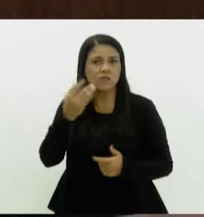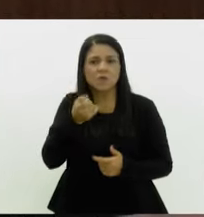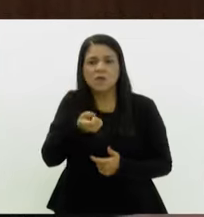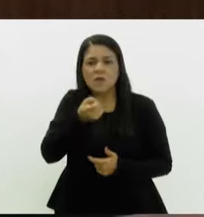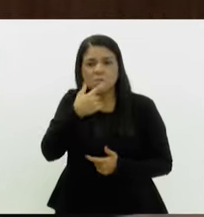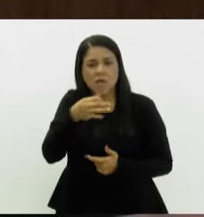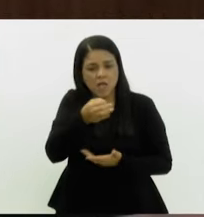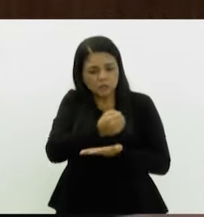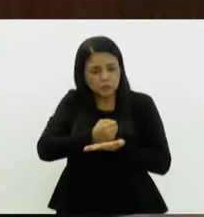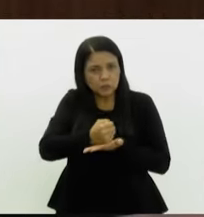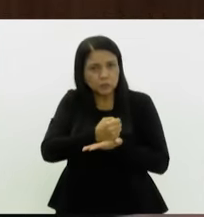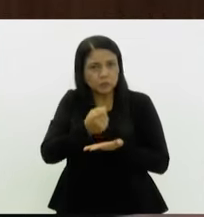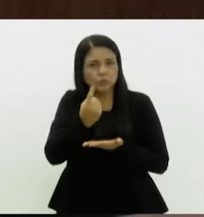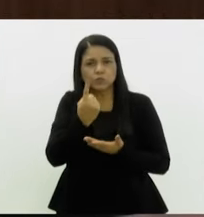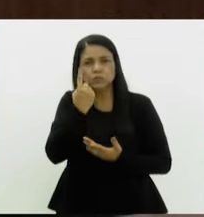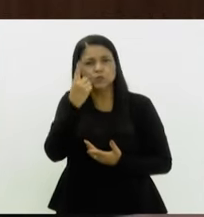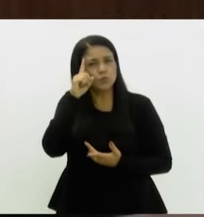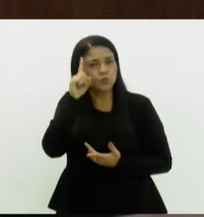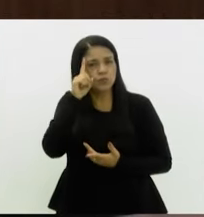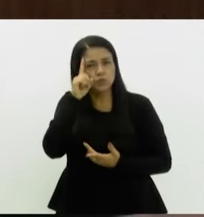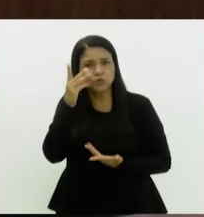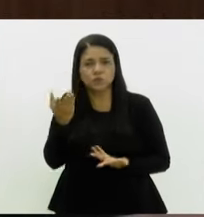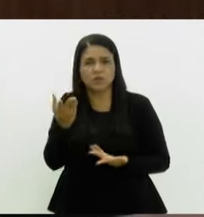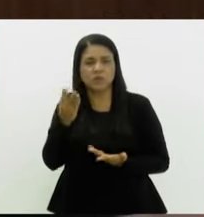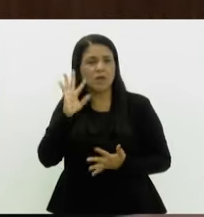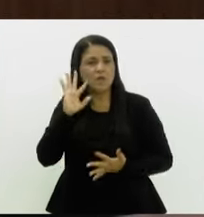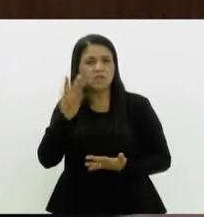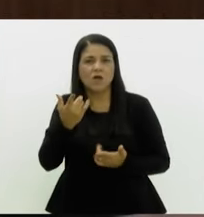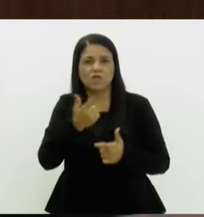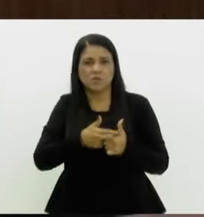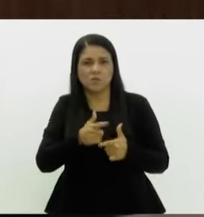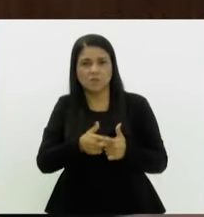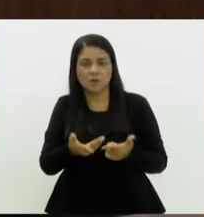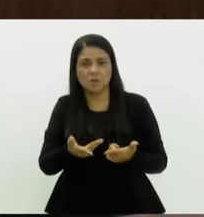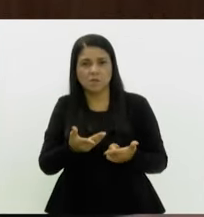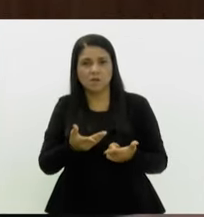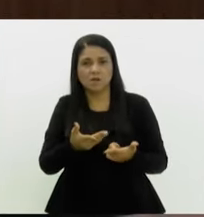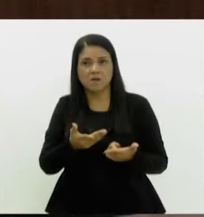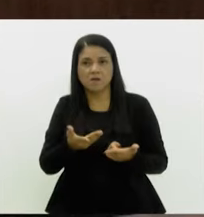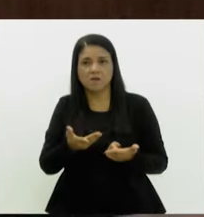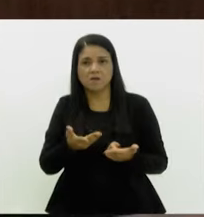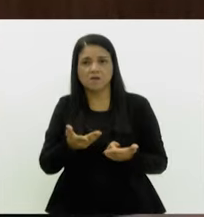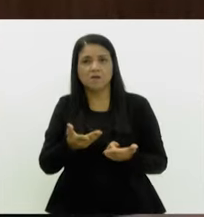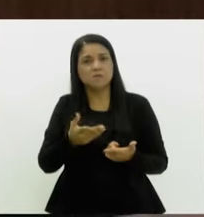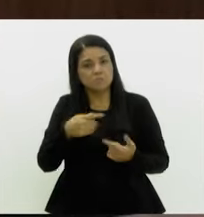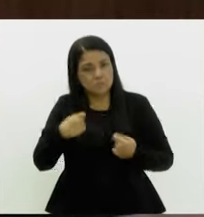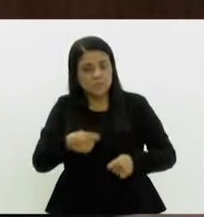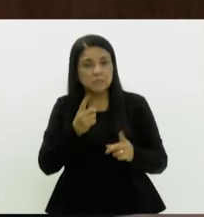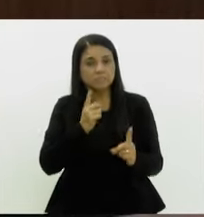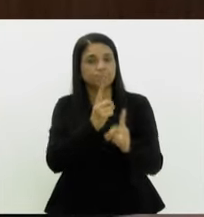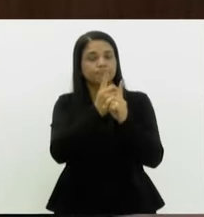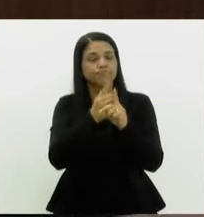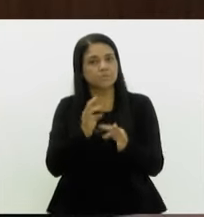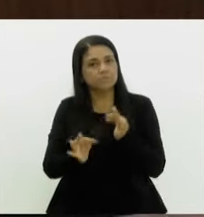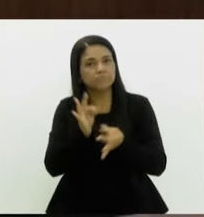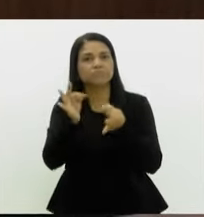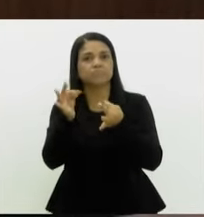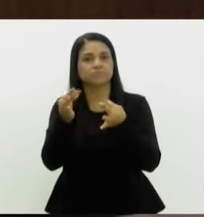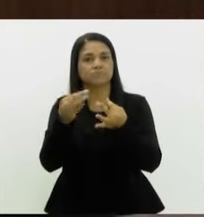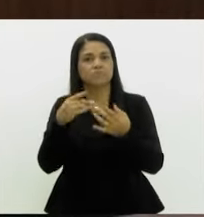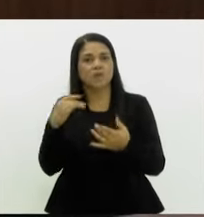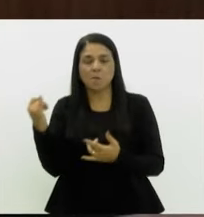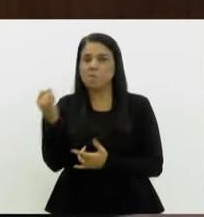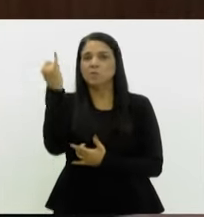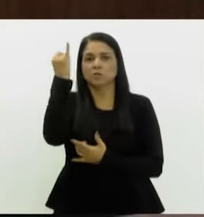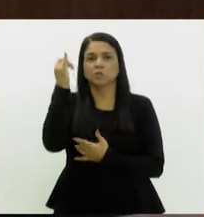dia. Você resolve a hipertensão. Agora, vai lá identificar e tratar. Portanto, é importante, é relevante.